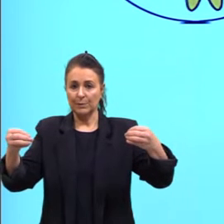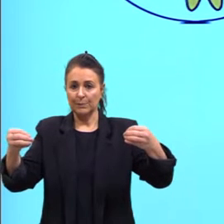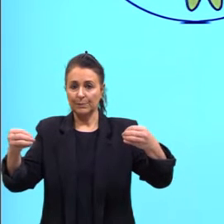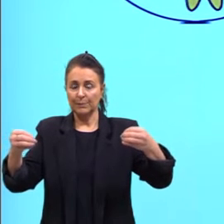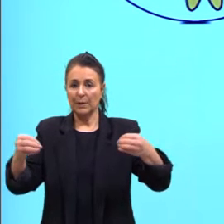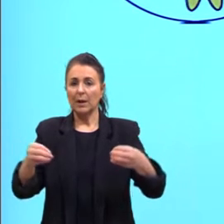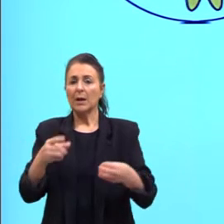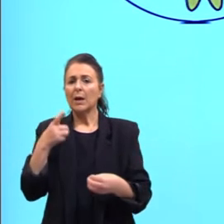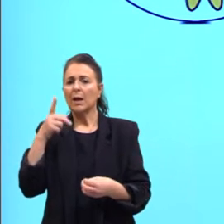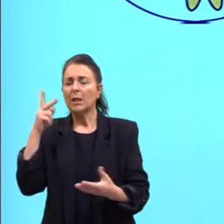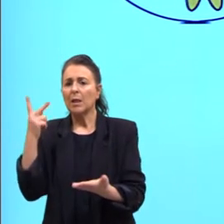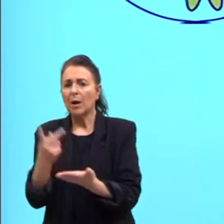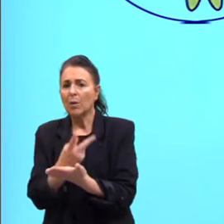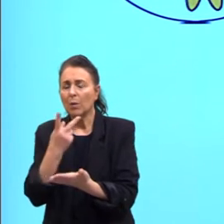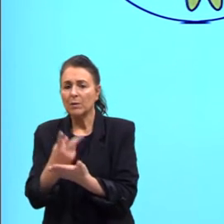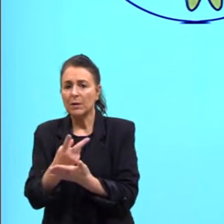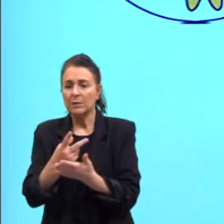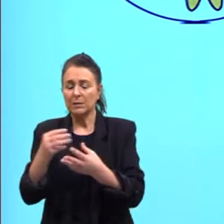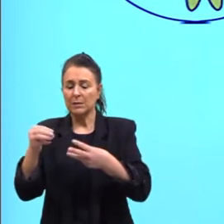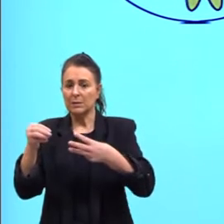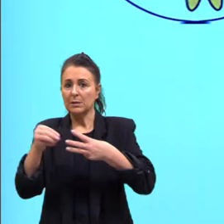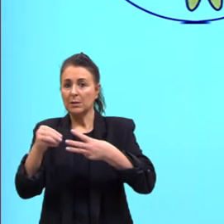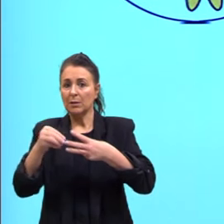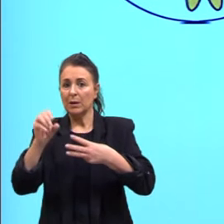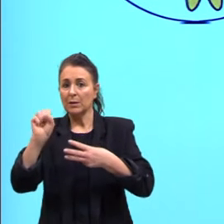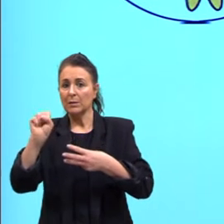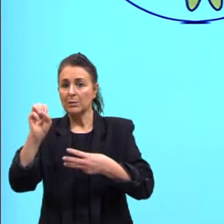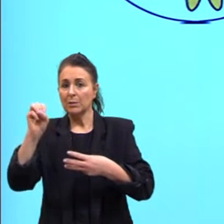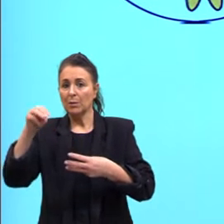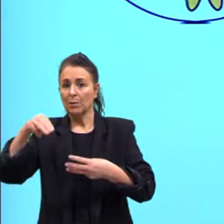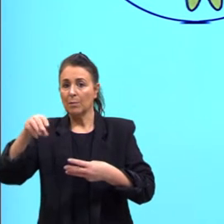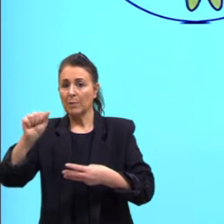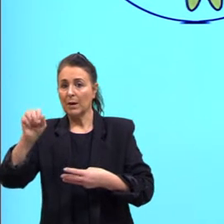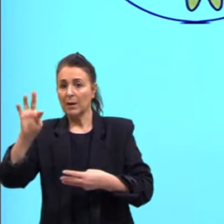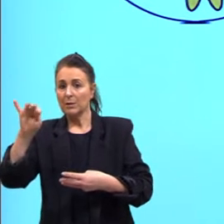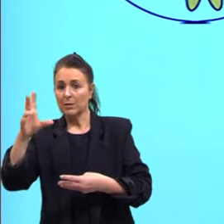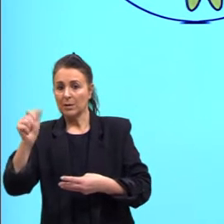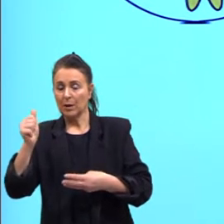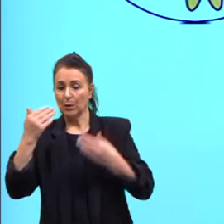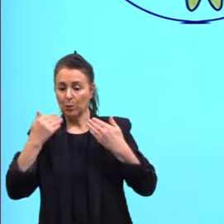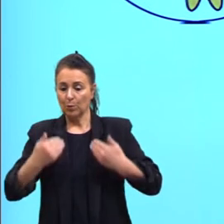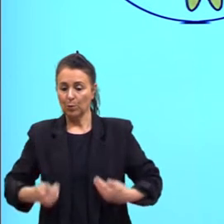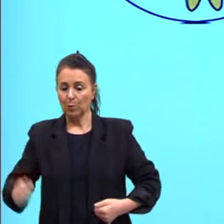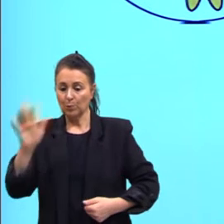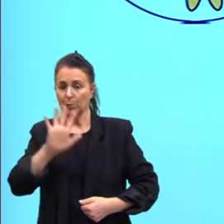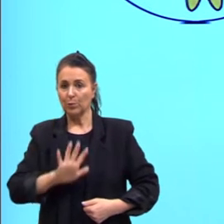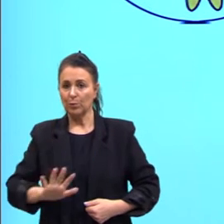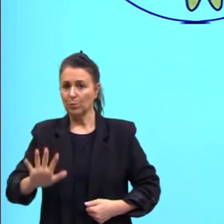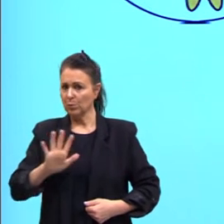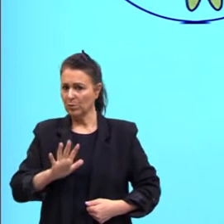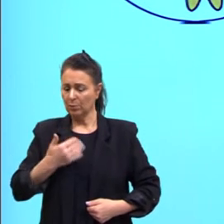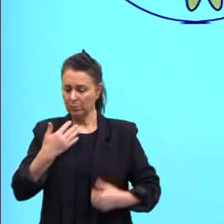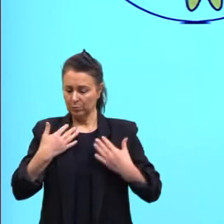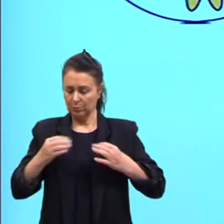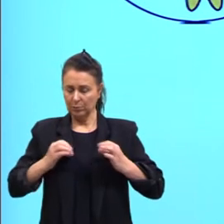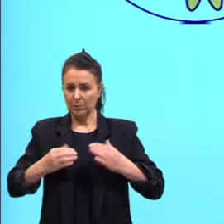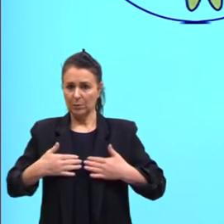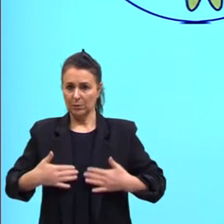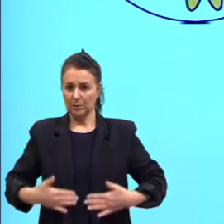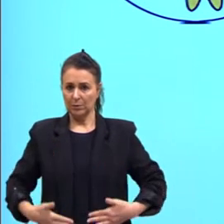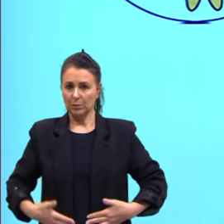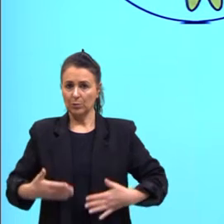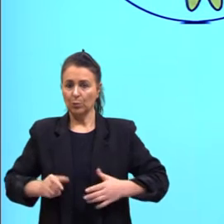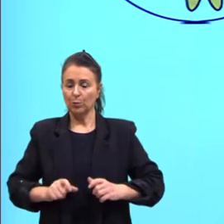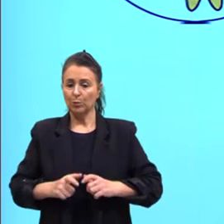mitose ela acontece em células somáticas né células do corpo em geral né para quando ocorre um processo